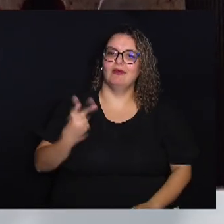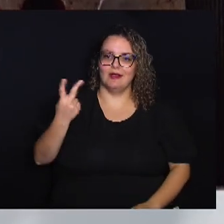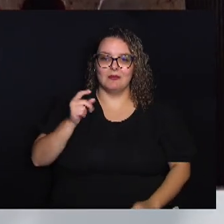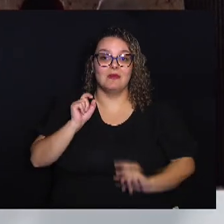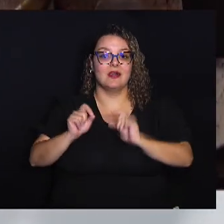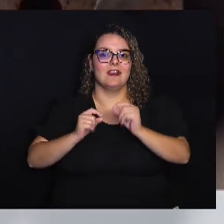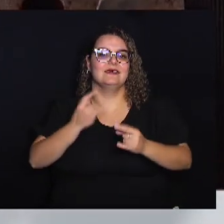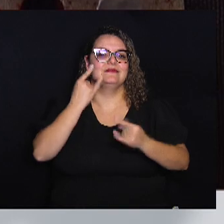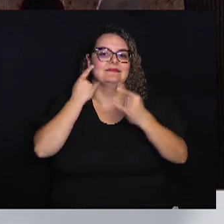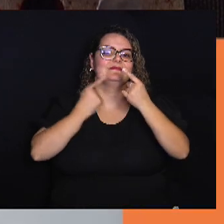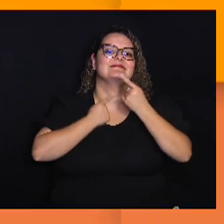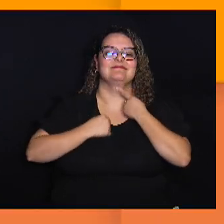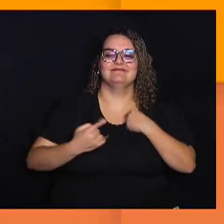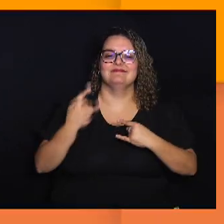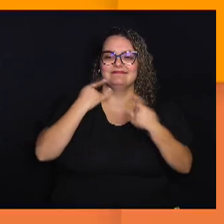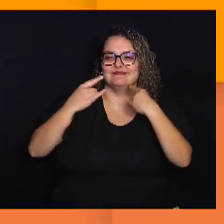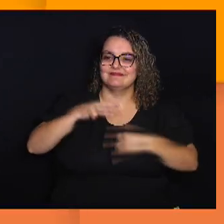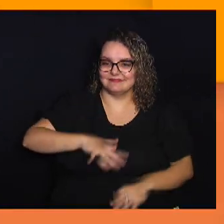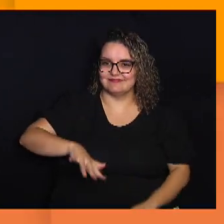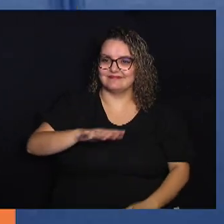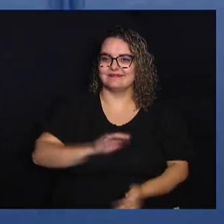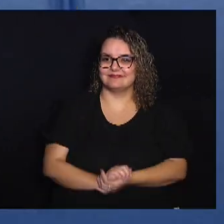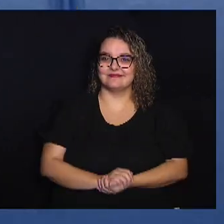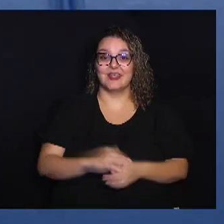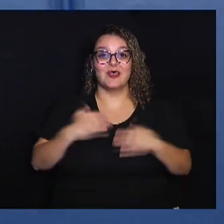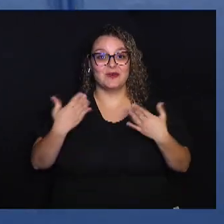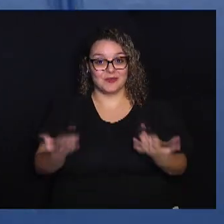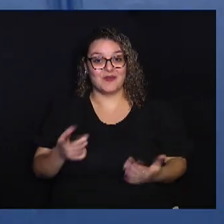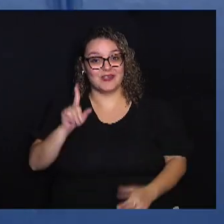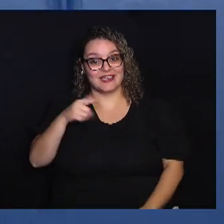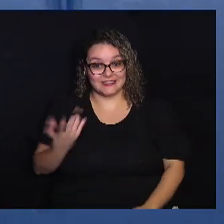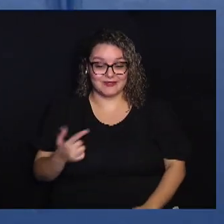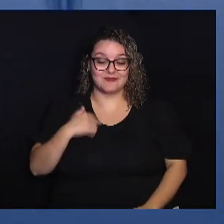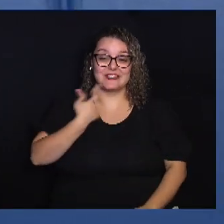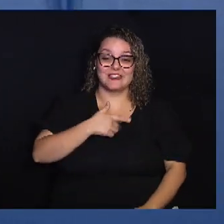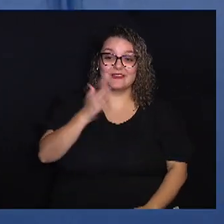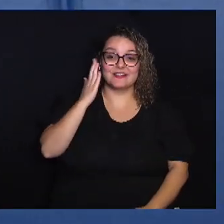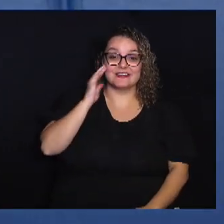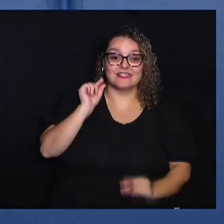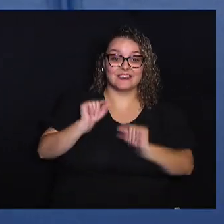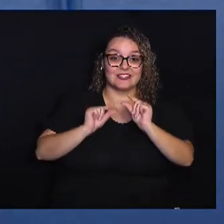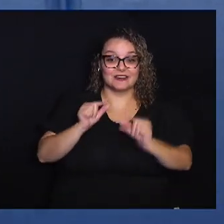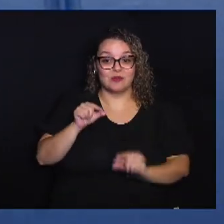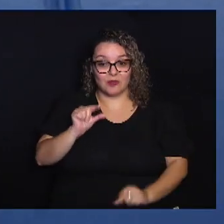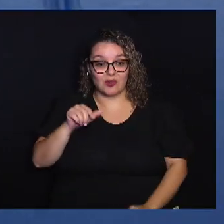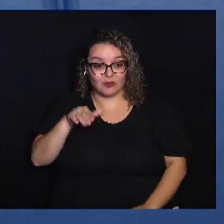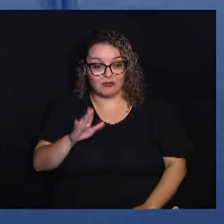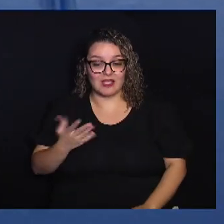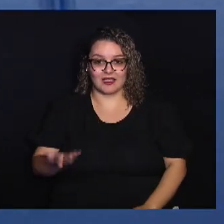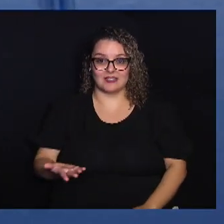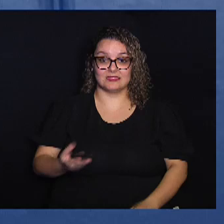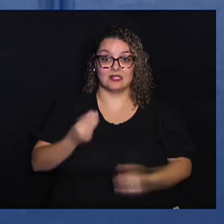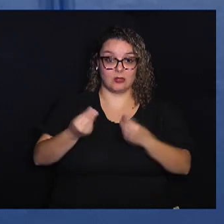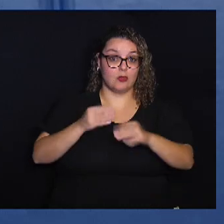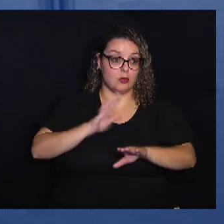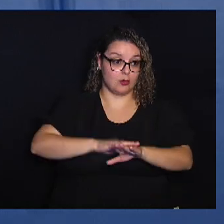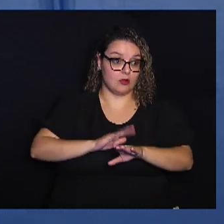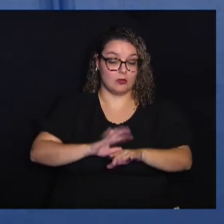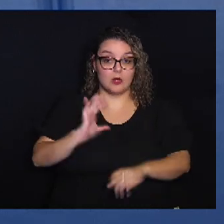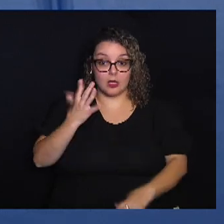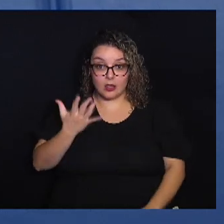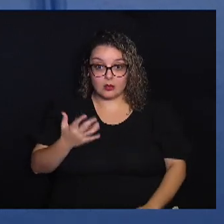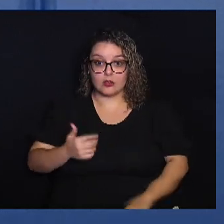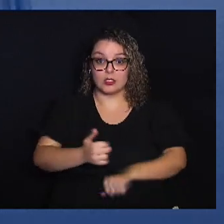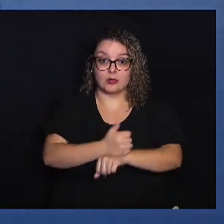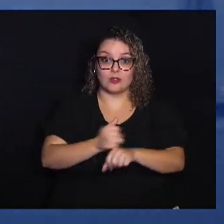quem deseja seguir na carreira. Bom, é isso aí. Para a gente entender um pouco mais sobre como funciona a